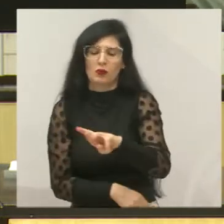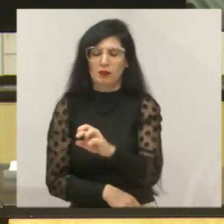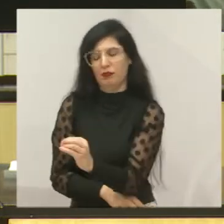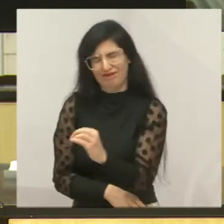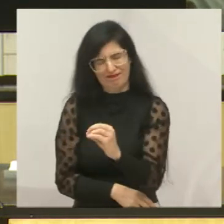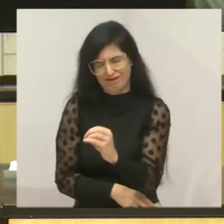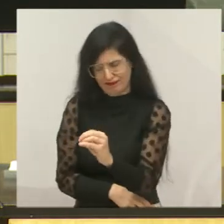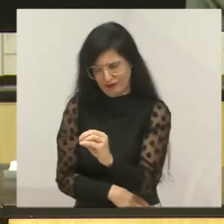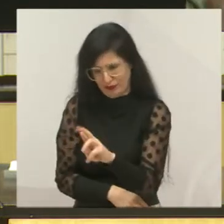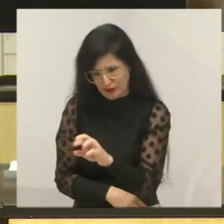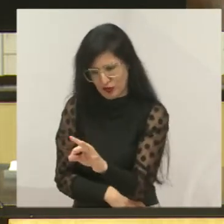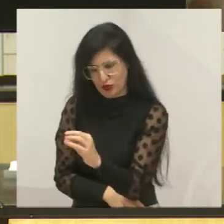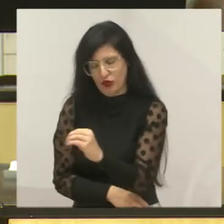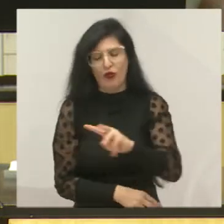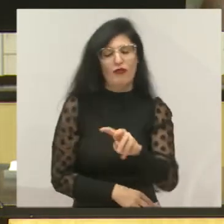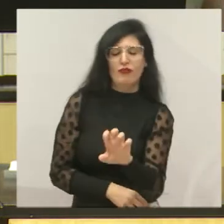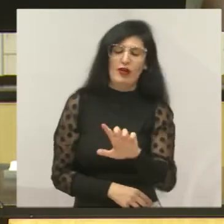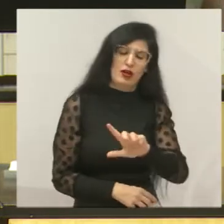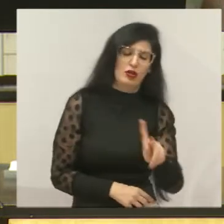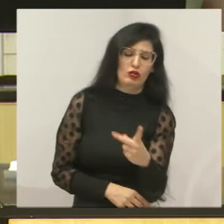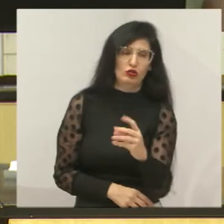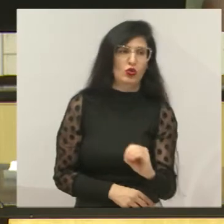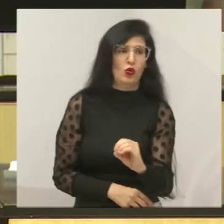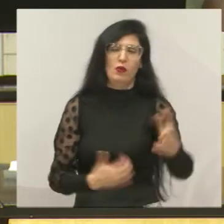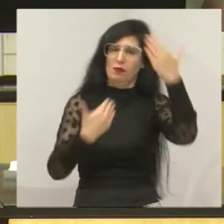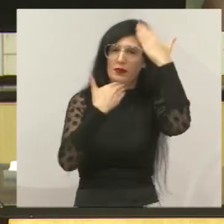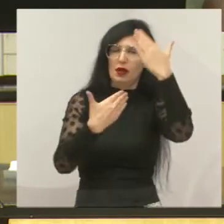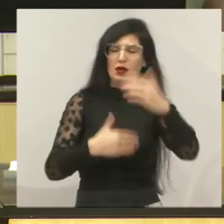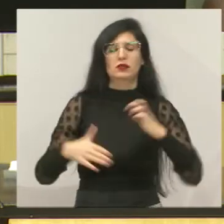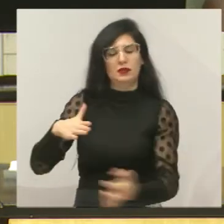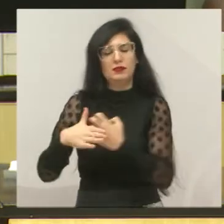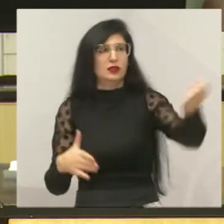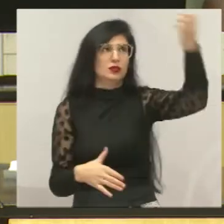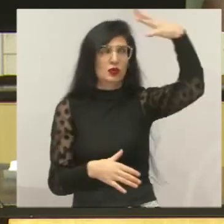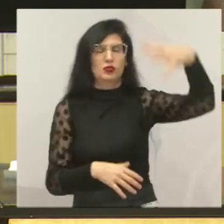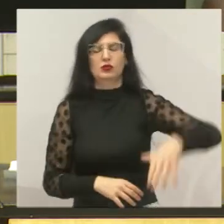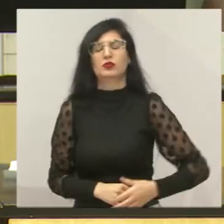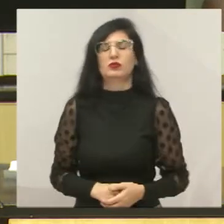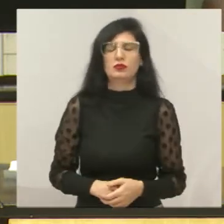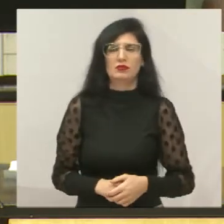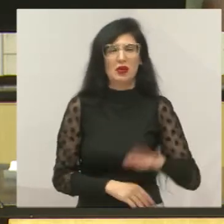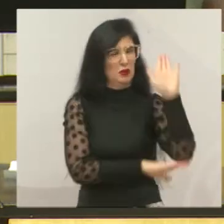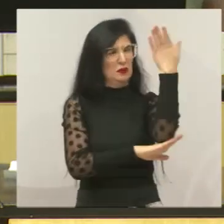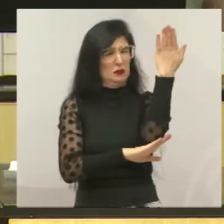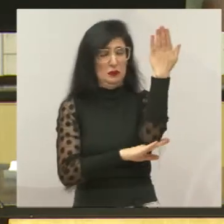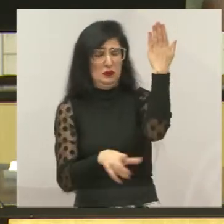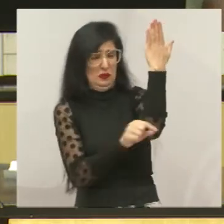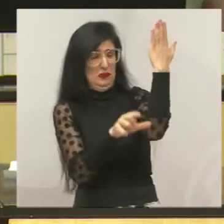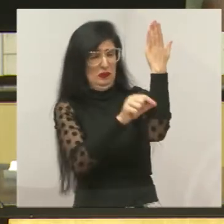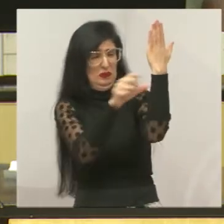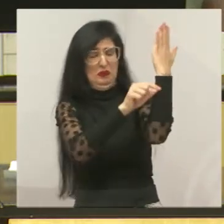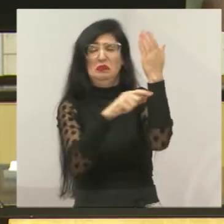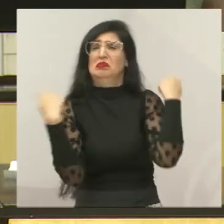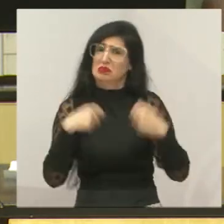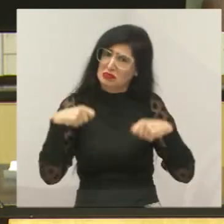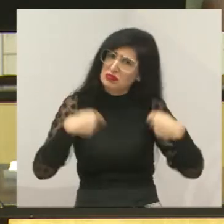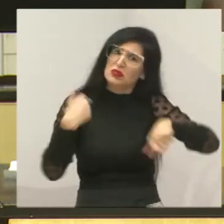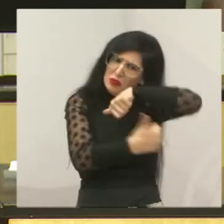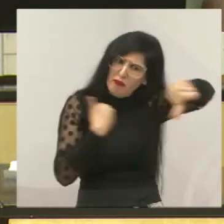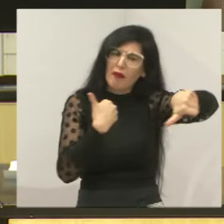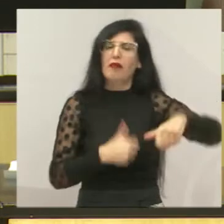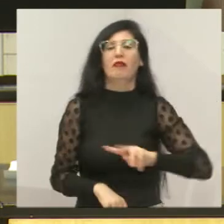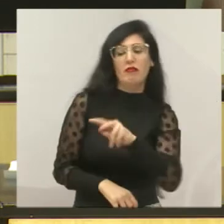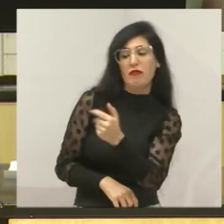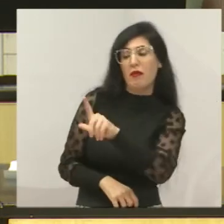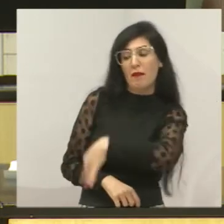muito respeitosamente, recorremos à compreensão e aos prédios da IDP, antecipando o agradecimento pela atenção dispensada, subscrevemos. Vereador Valmir Parque do